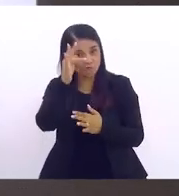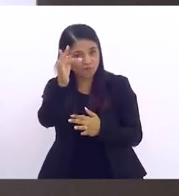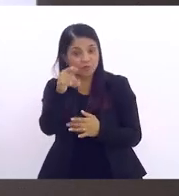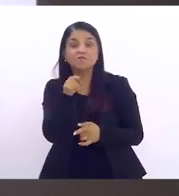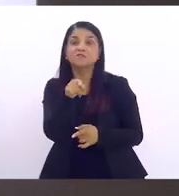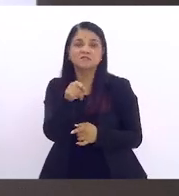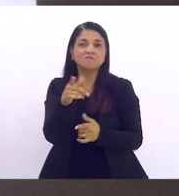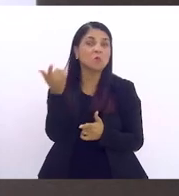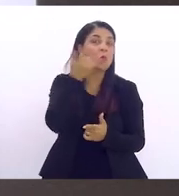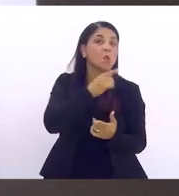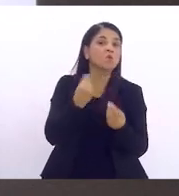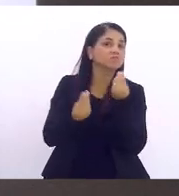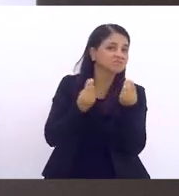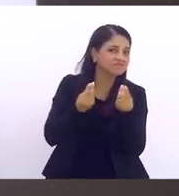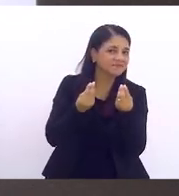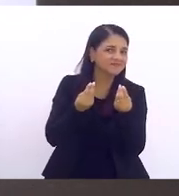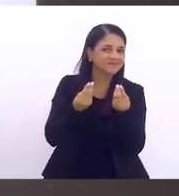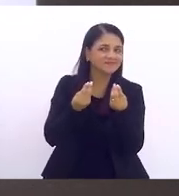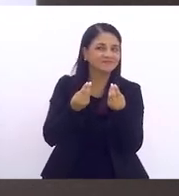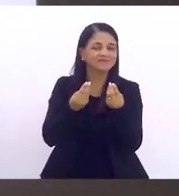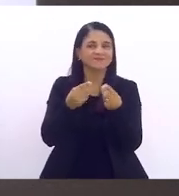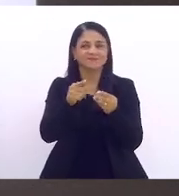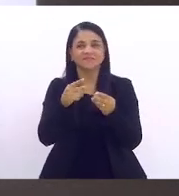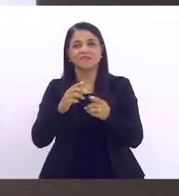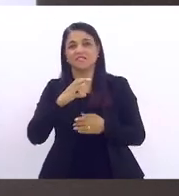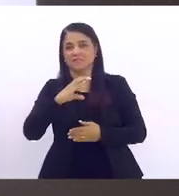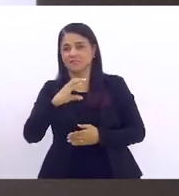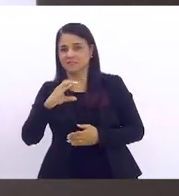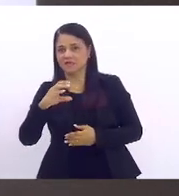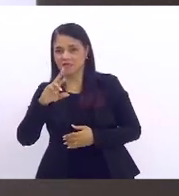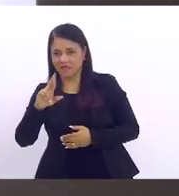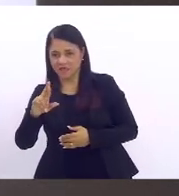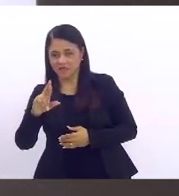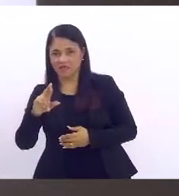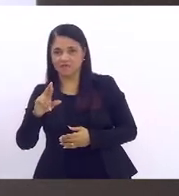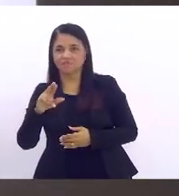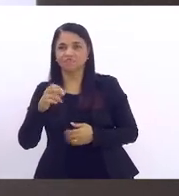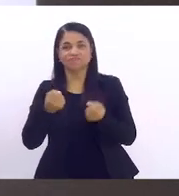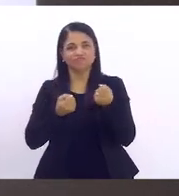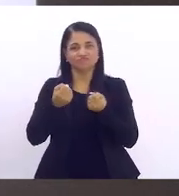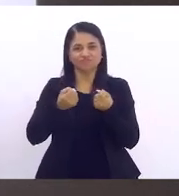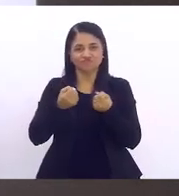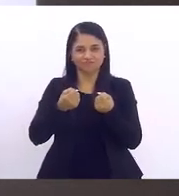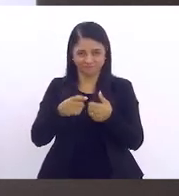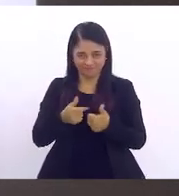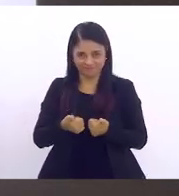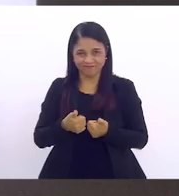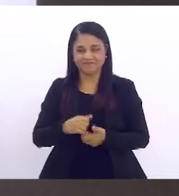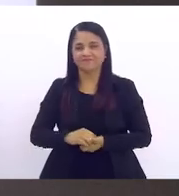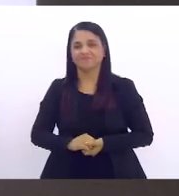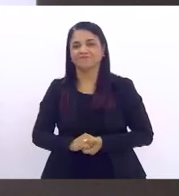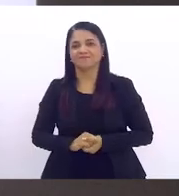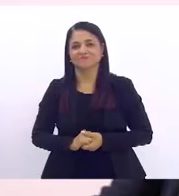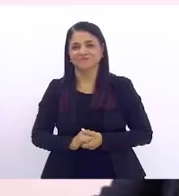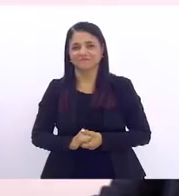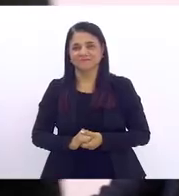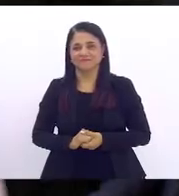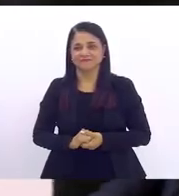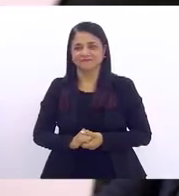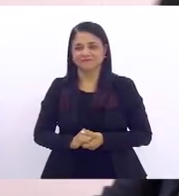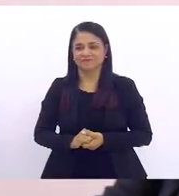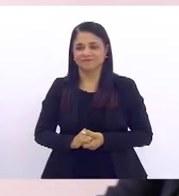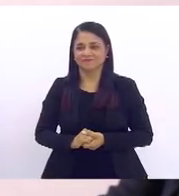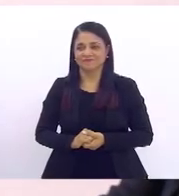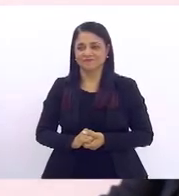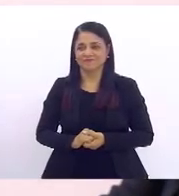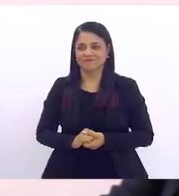você como você vai CCR R Viva Seu cinho é